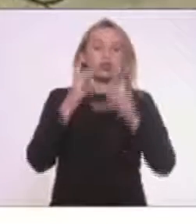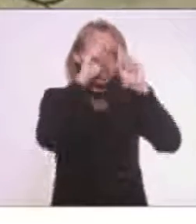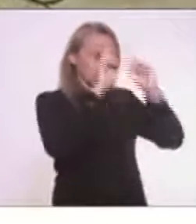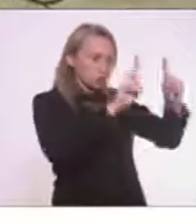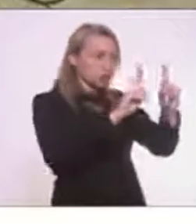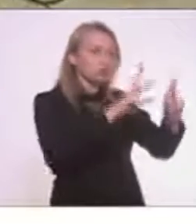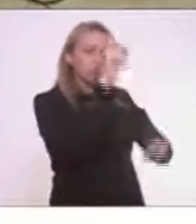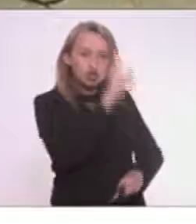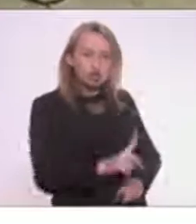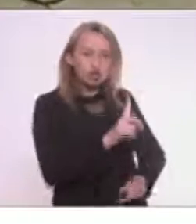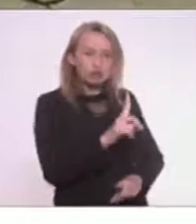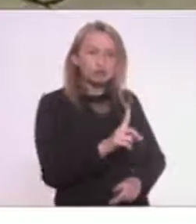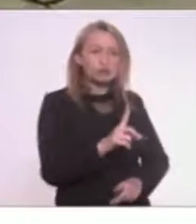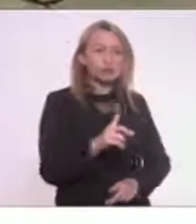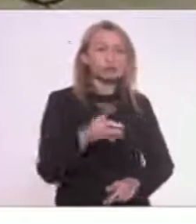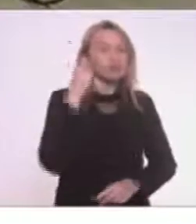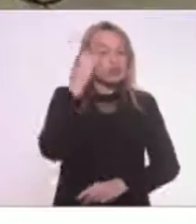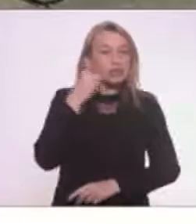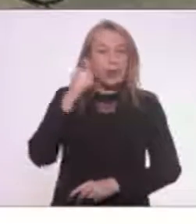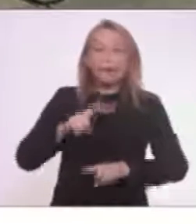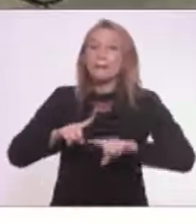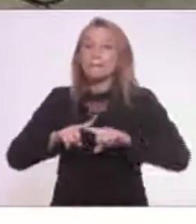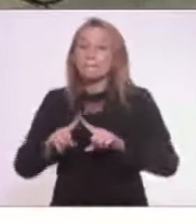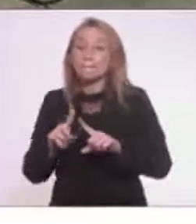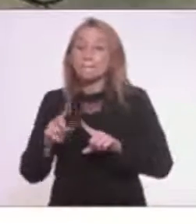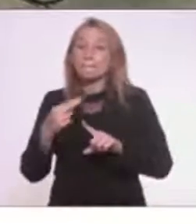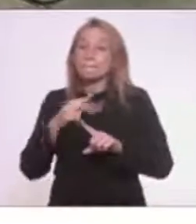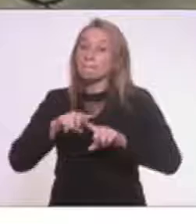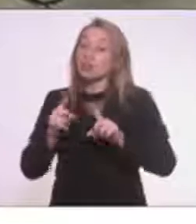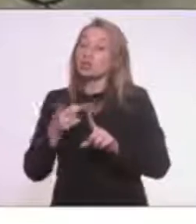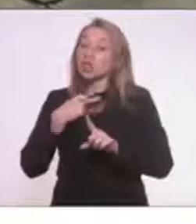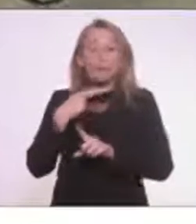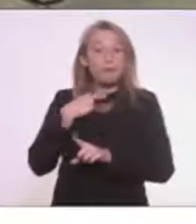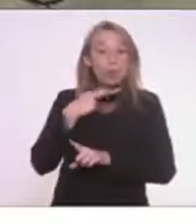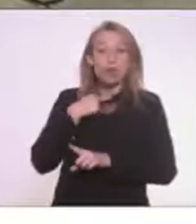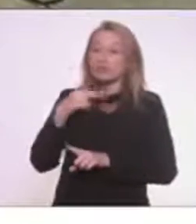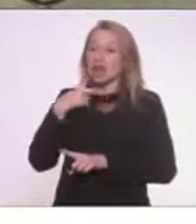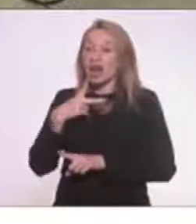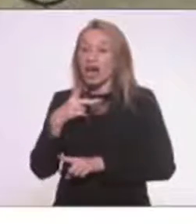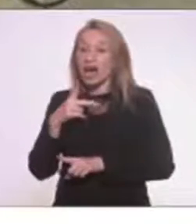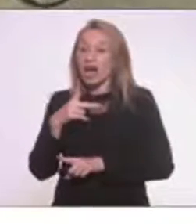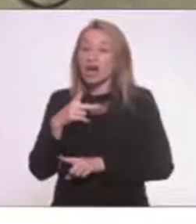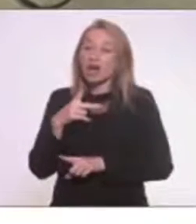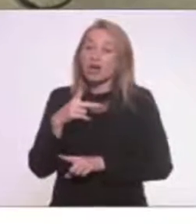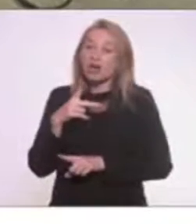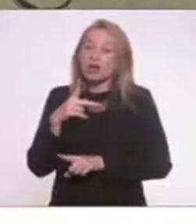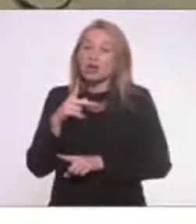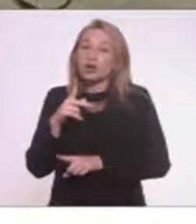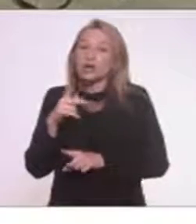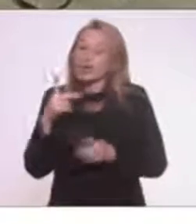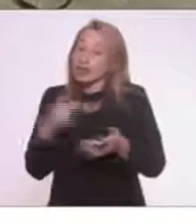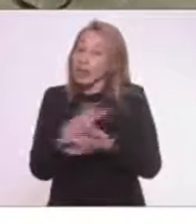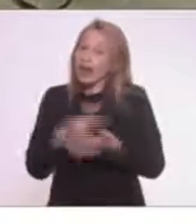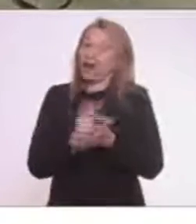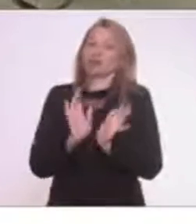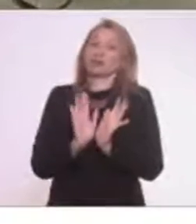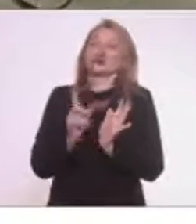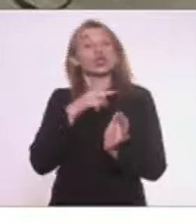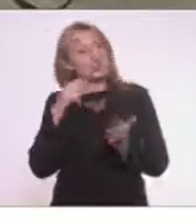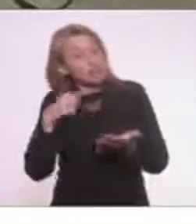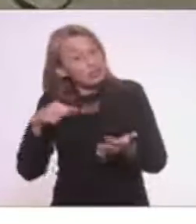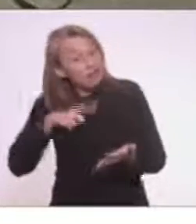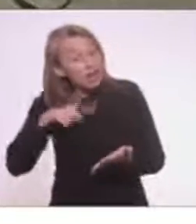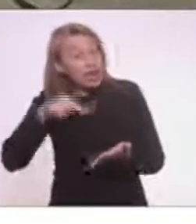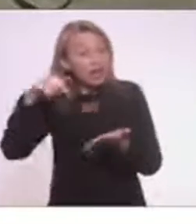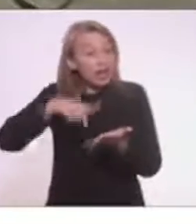direito do deputado, mas não pode dizer uma coisa que não é verdade. Vossa Excelência está dizendo uma coisa que não é verdade. O que tem aqui é um acordo